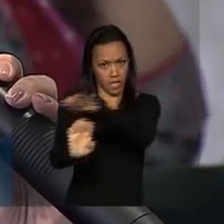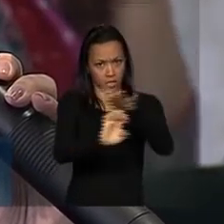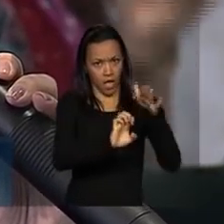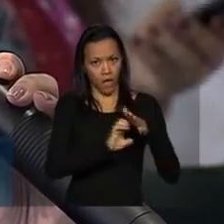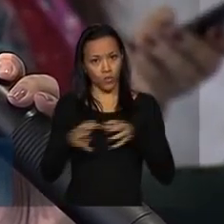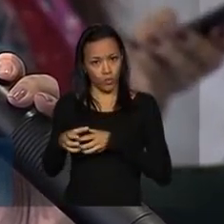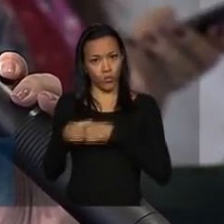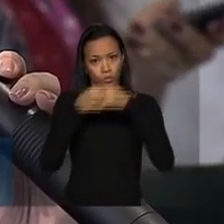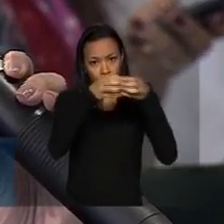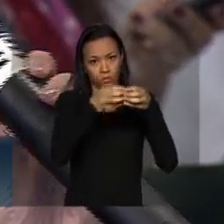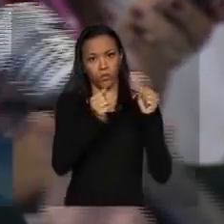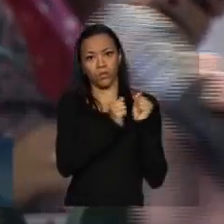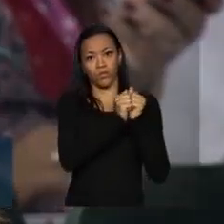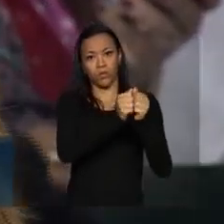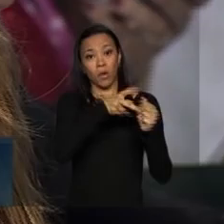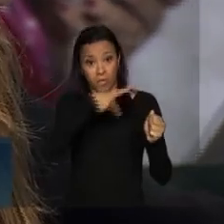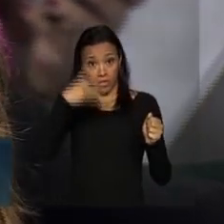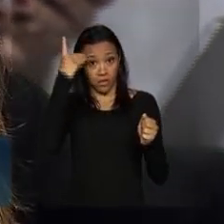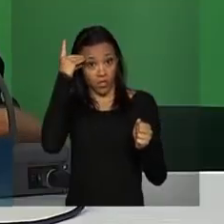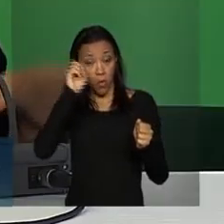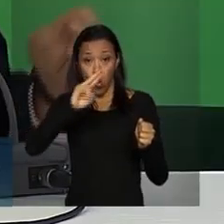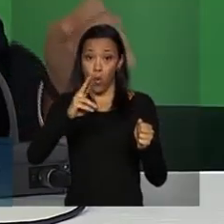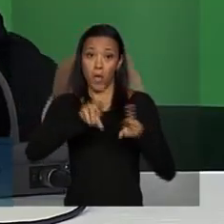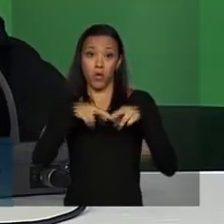talvez, reuniões separadas.